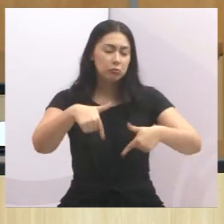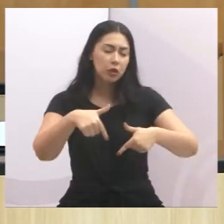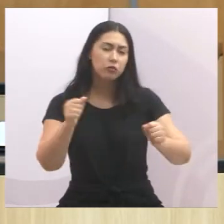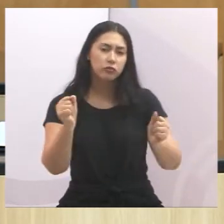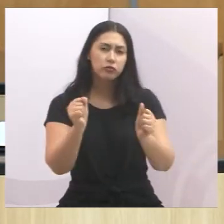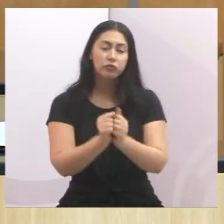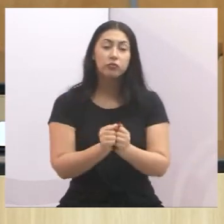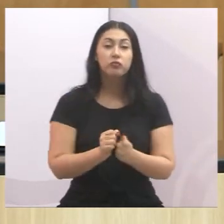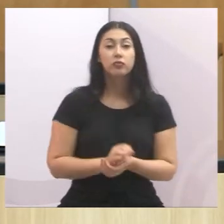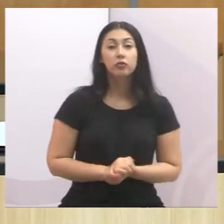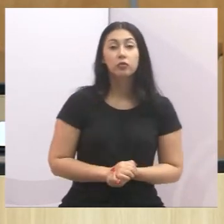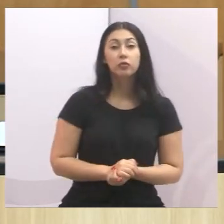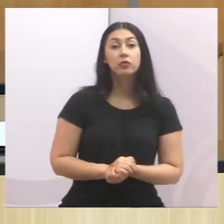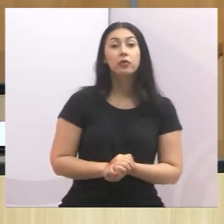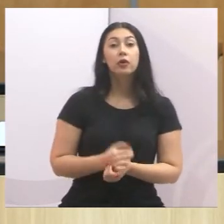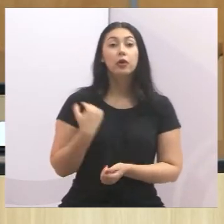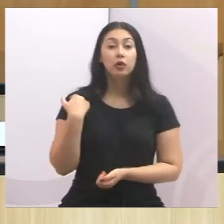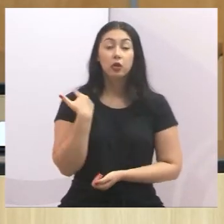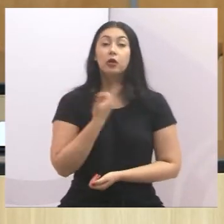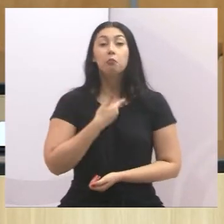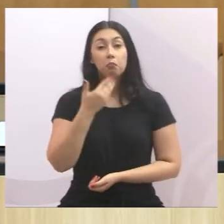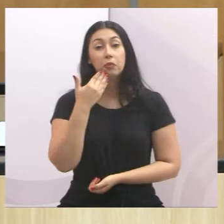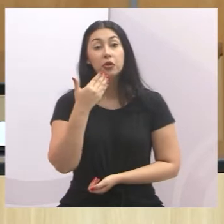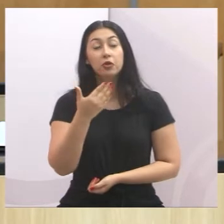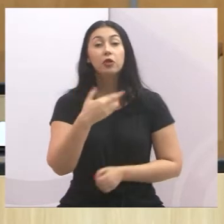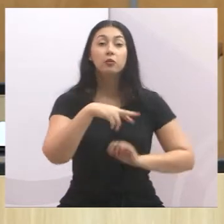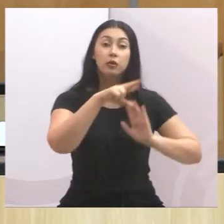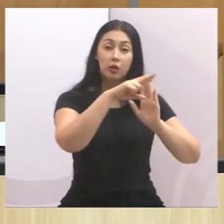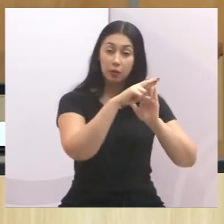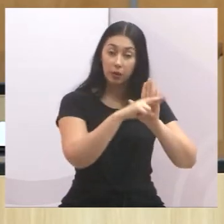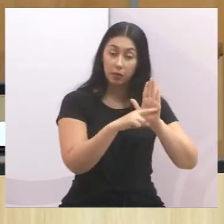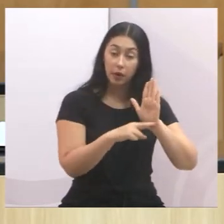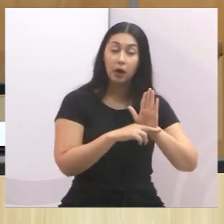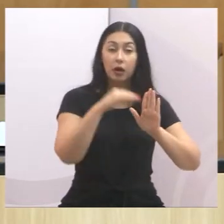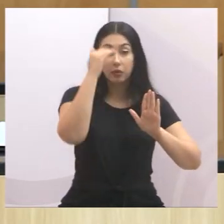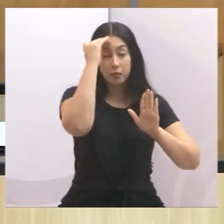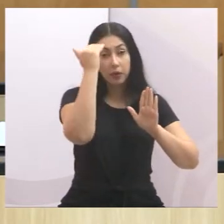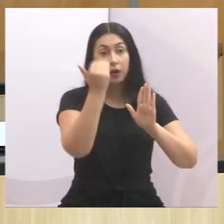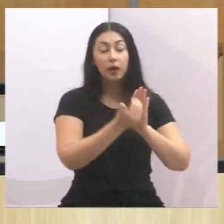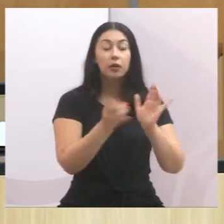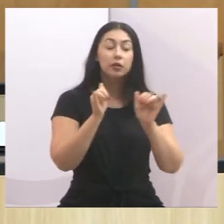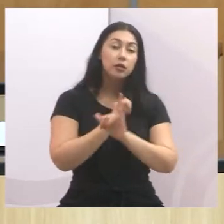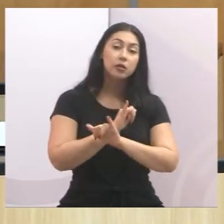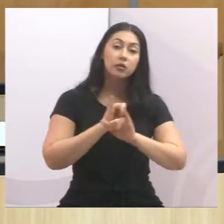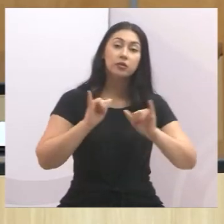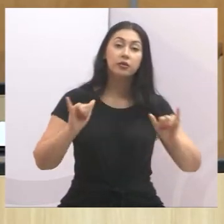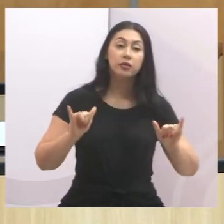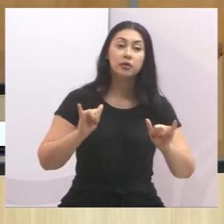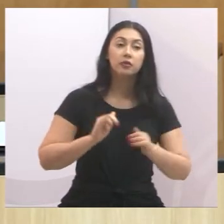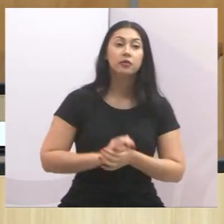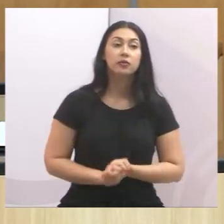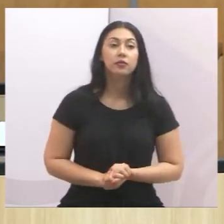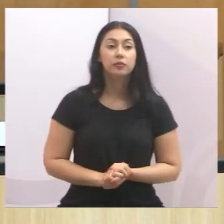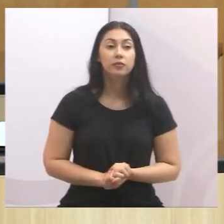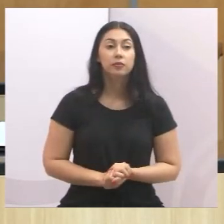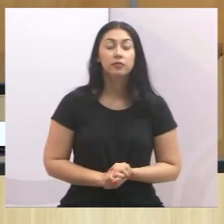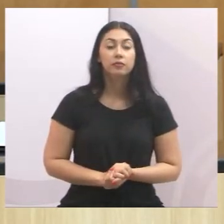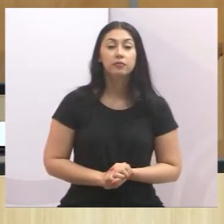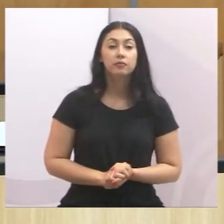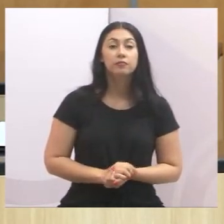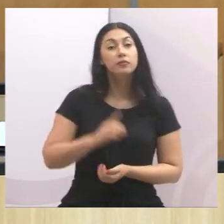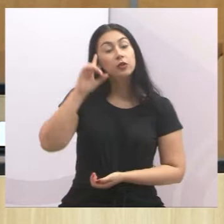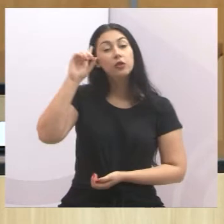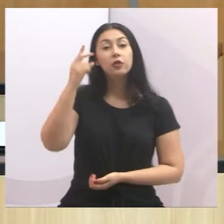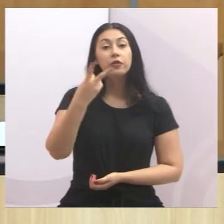Feito o registro, respeitosamente requeremos que sejam adotadas as providências habituais para a divulgação da presente manifestação. Sala das